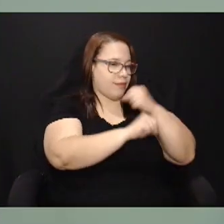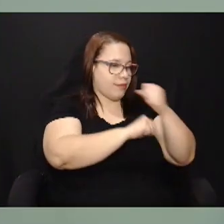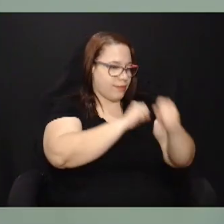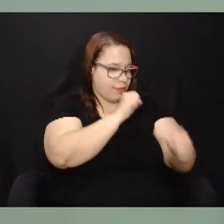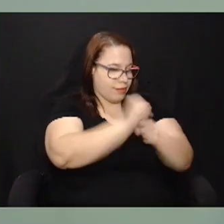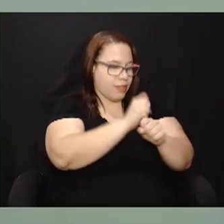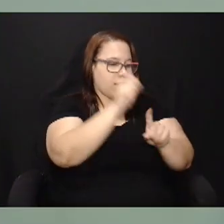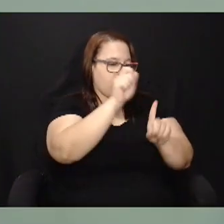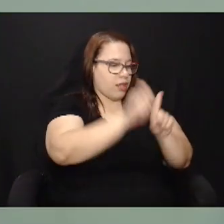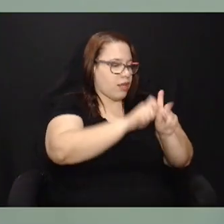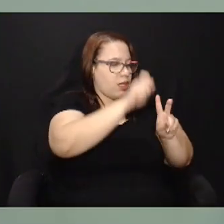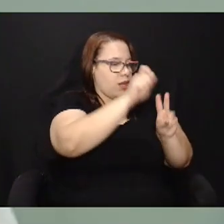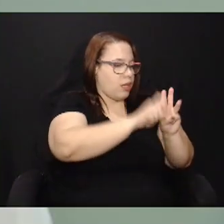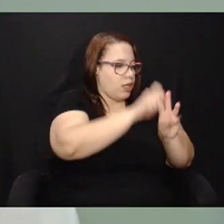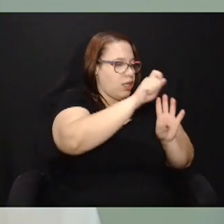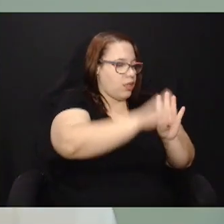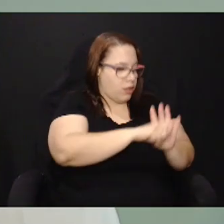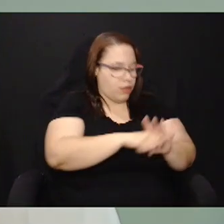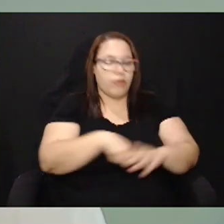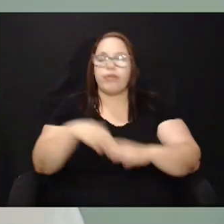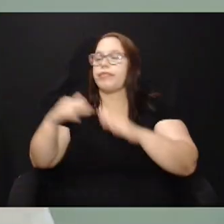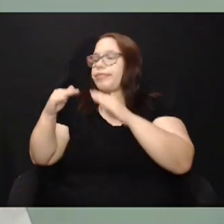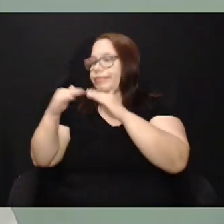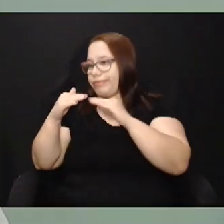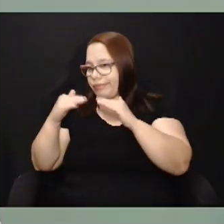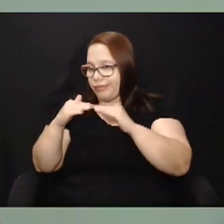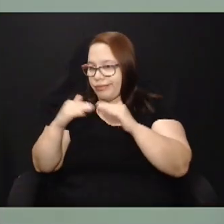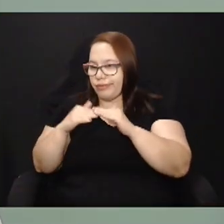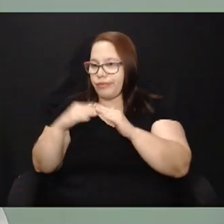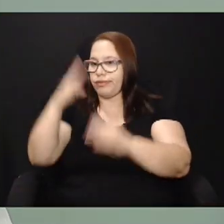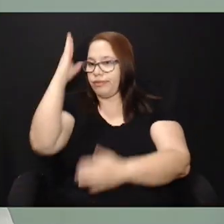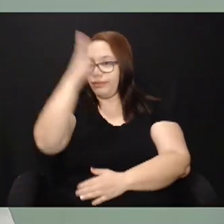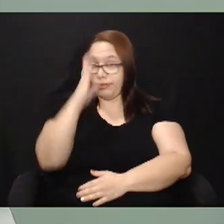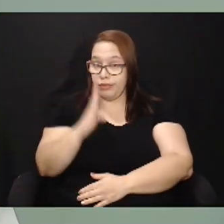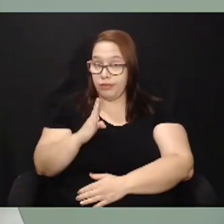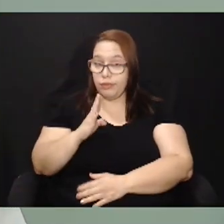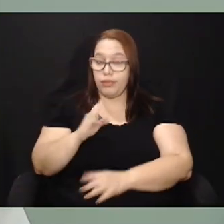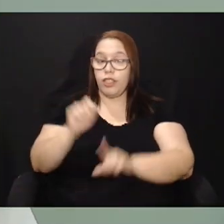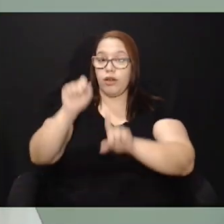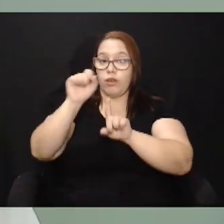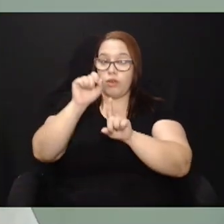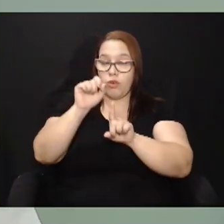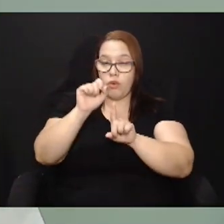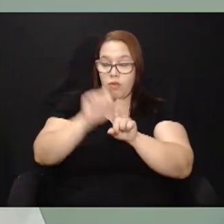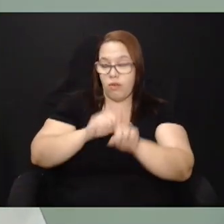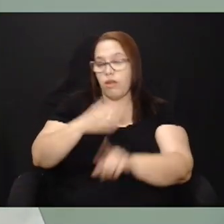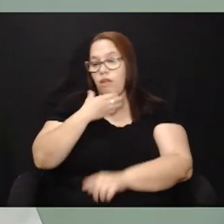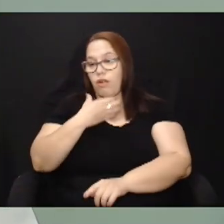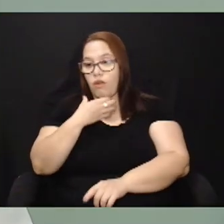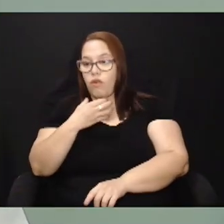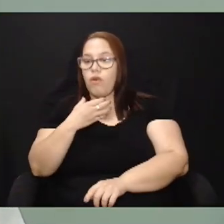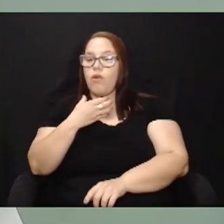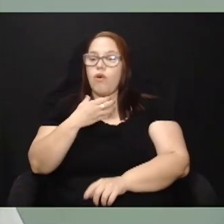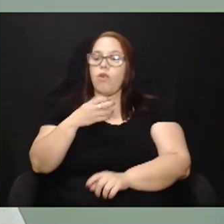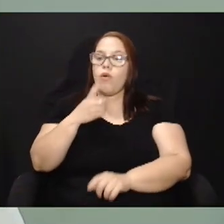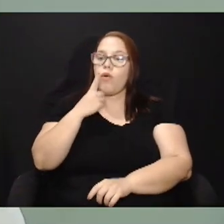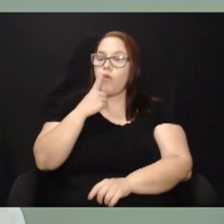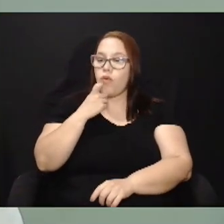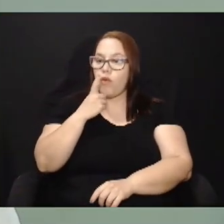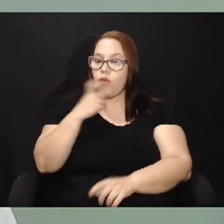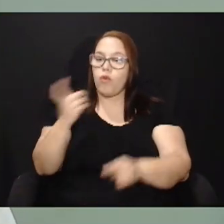né? Sim, com certeza. No Brasil, considera o mês de dezembro como mês vermelho, voltado para essas